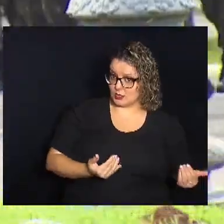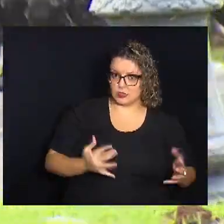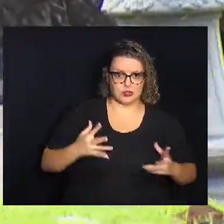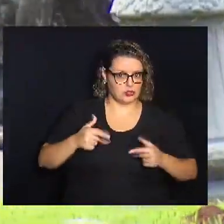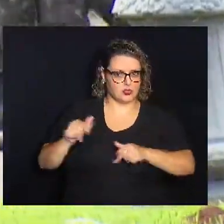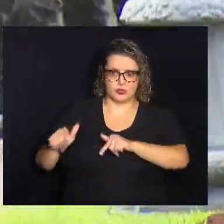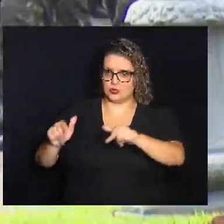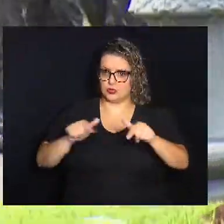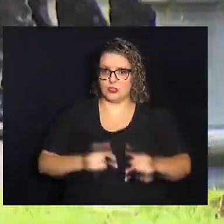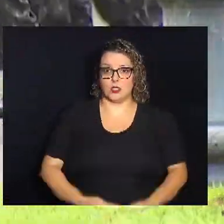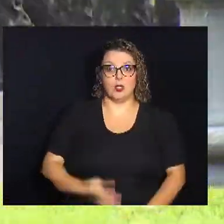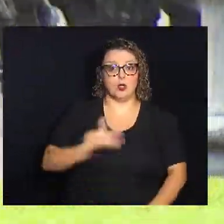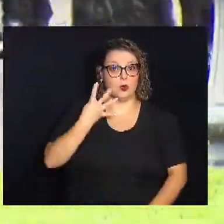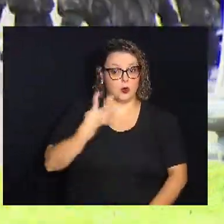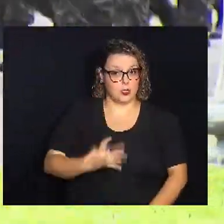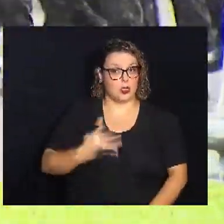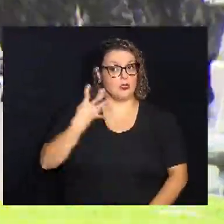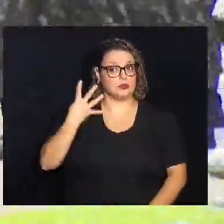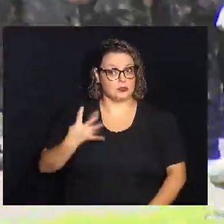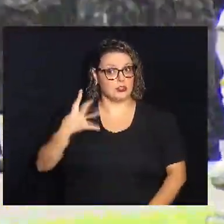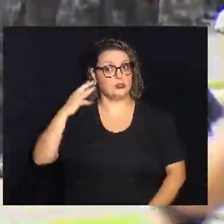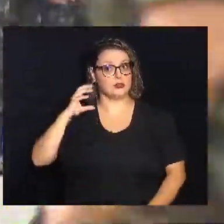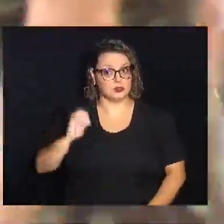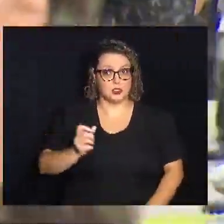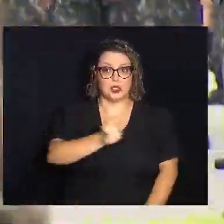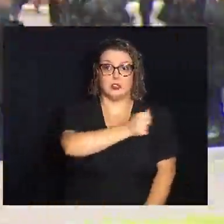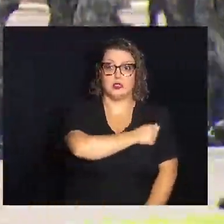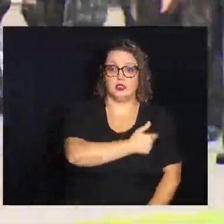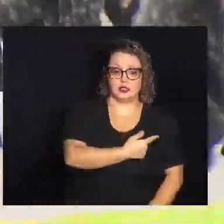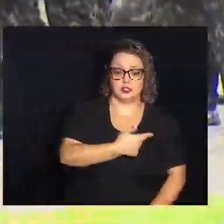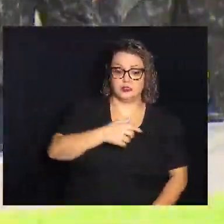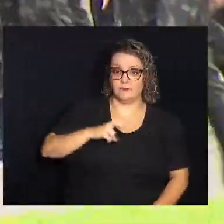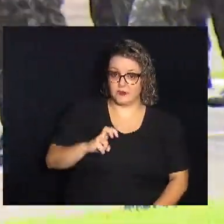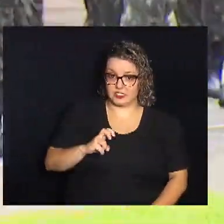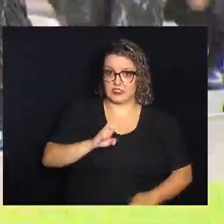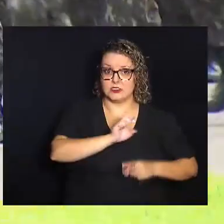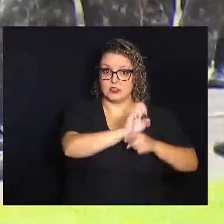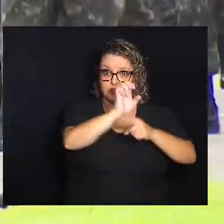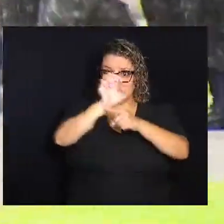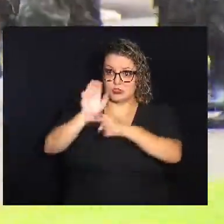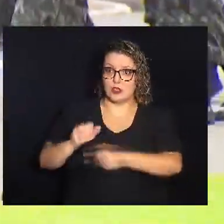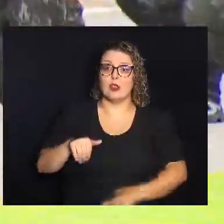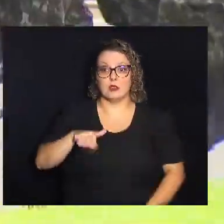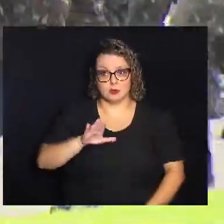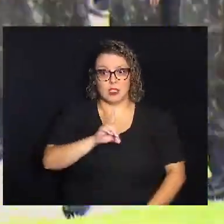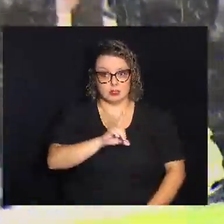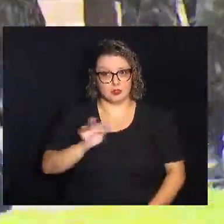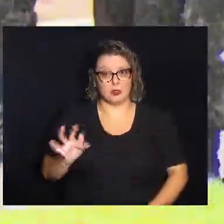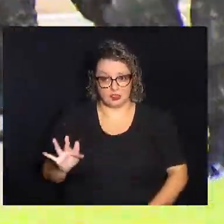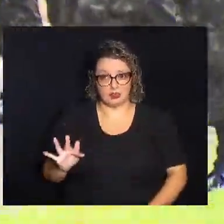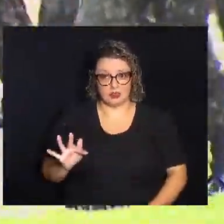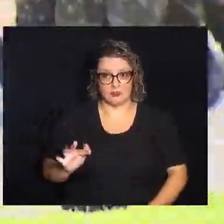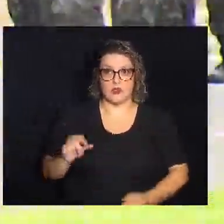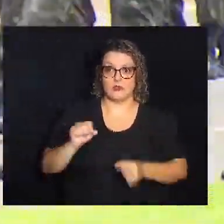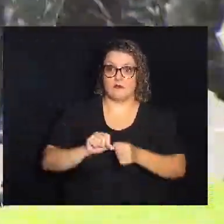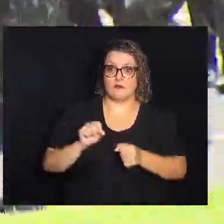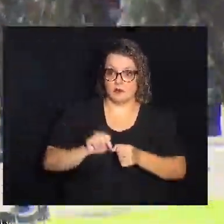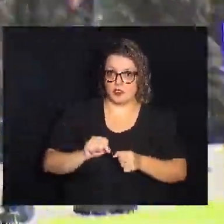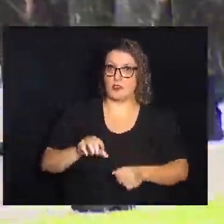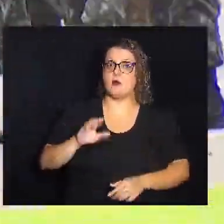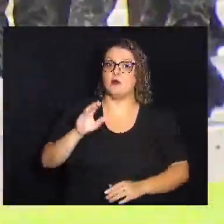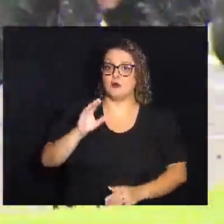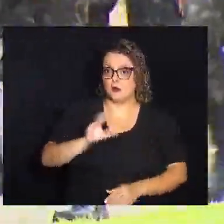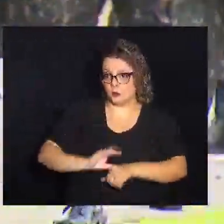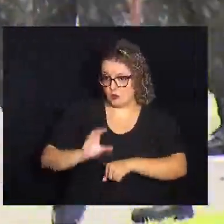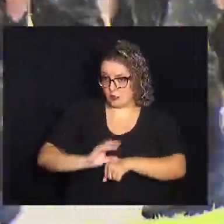lugares. 440 alunos de 25 estados e mais o Distrito Federal farão o curso,